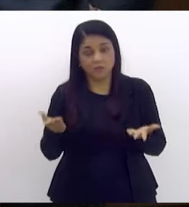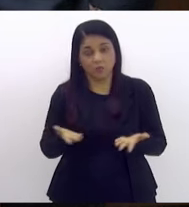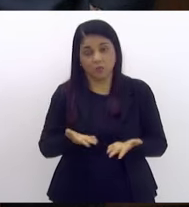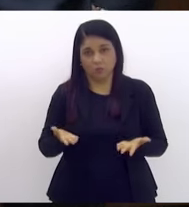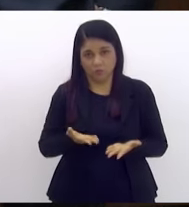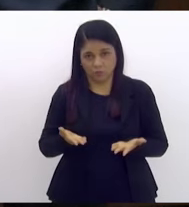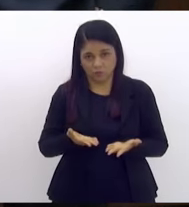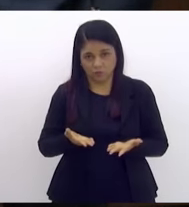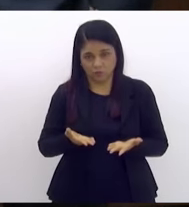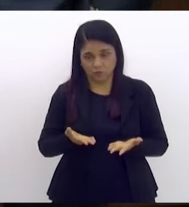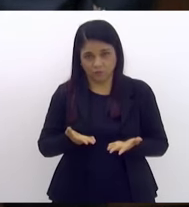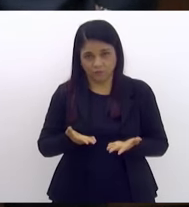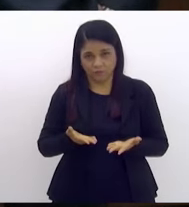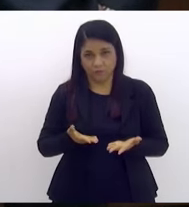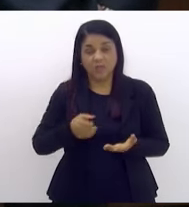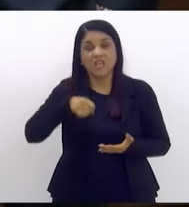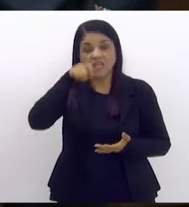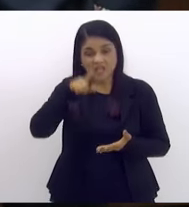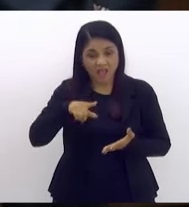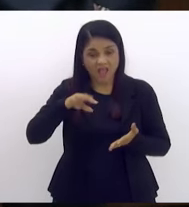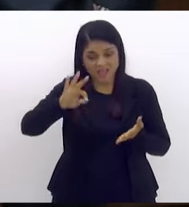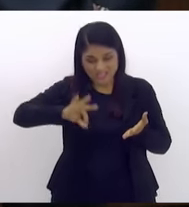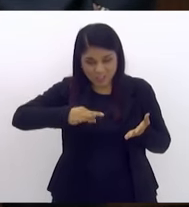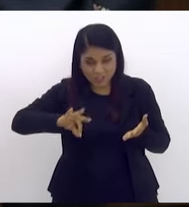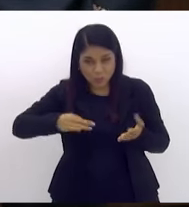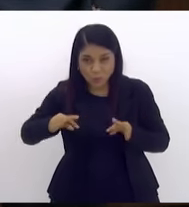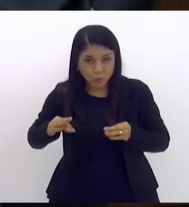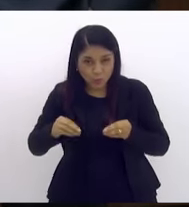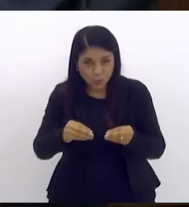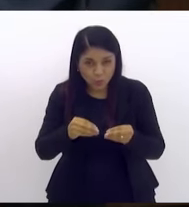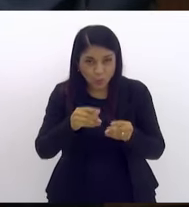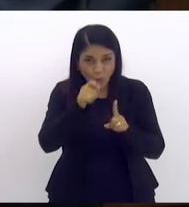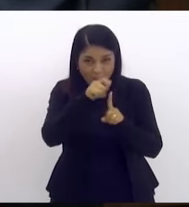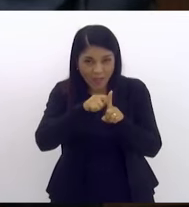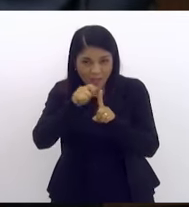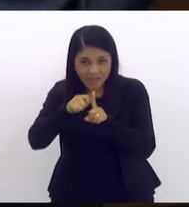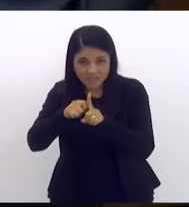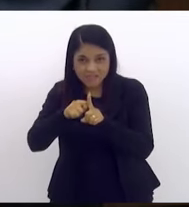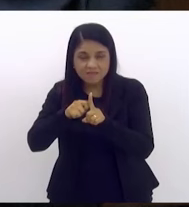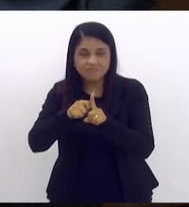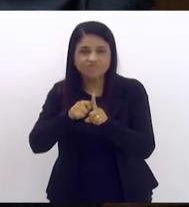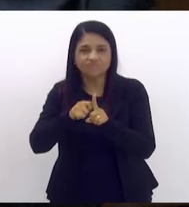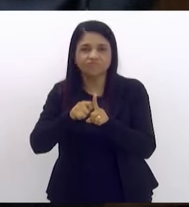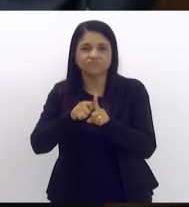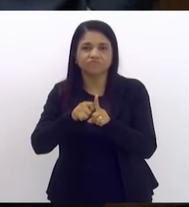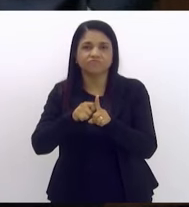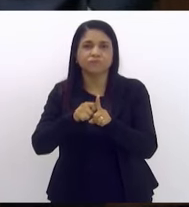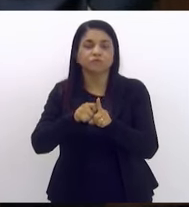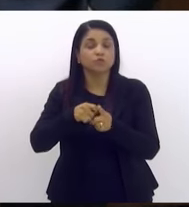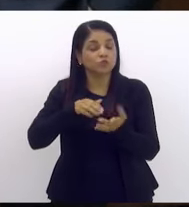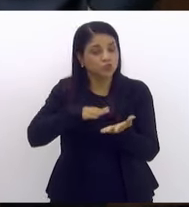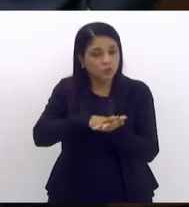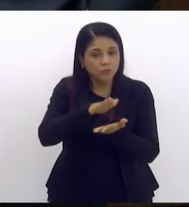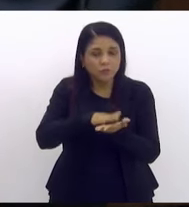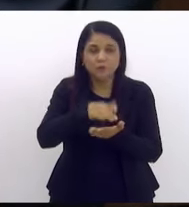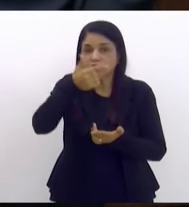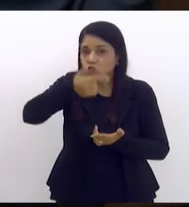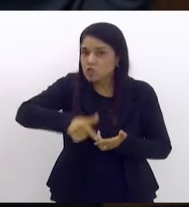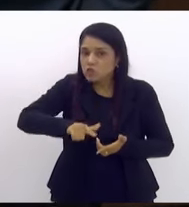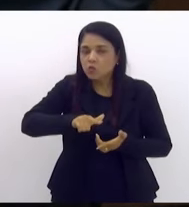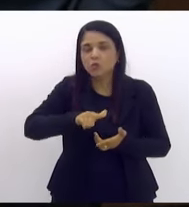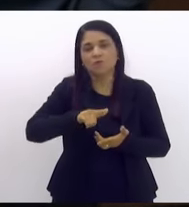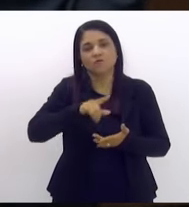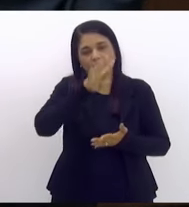hoje. E quem assinou todos os dias até o final do mês vai ter que fazer uma, vou ter que fazer uma outra folha de ponto